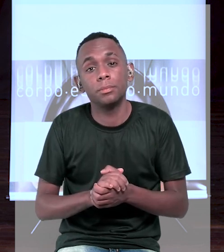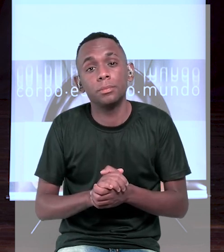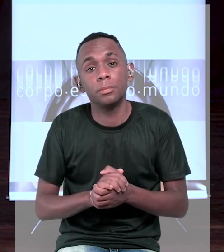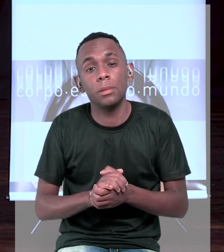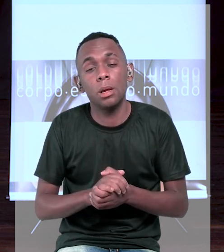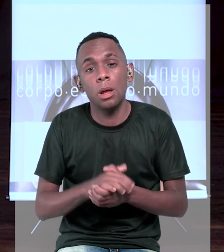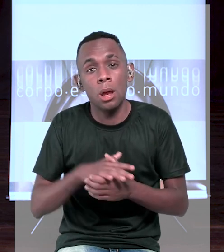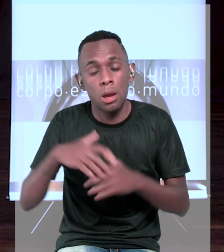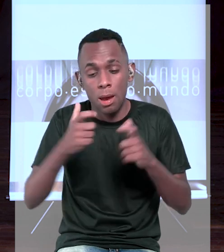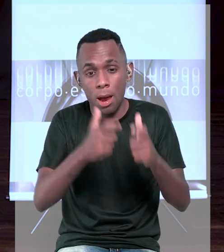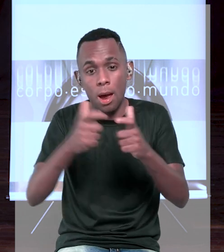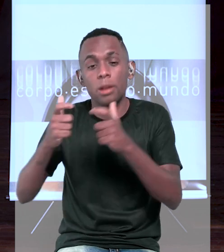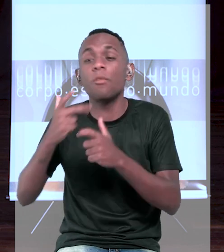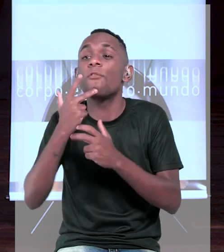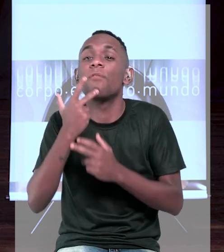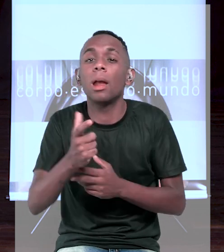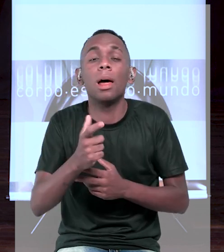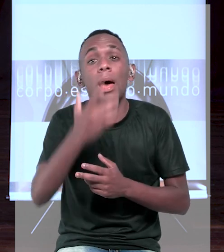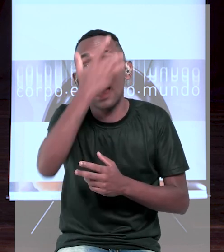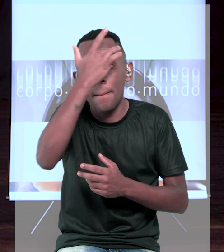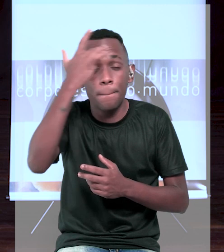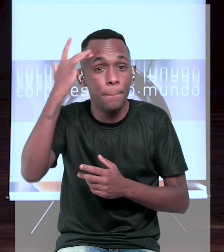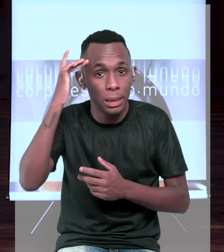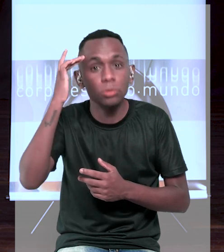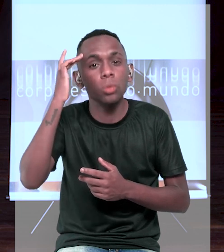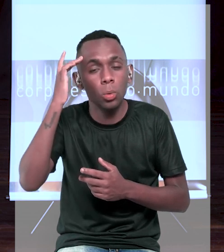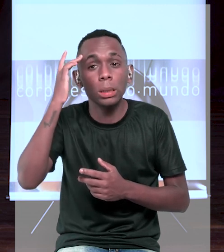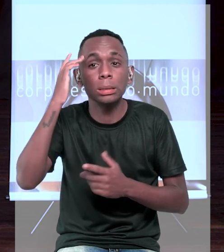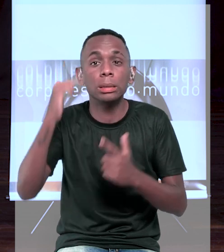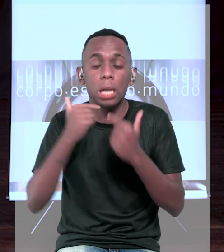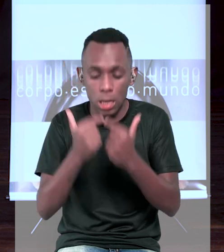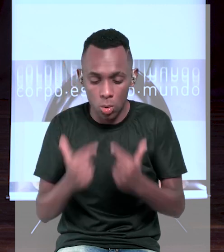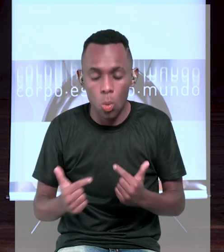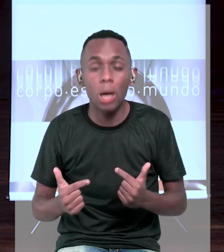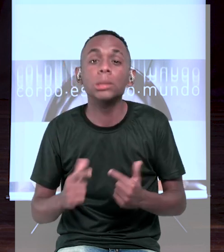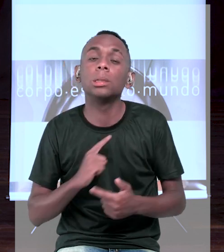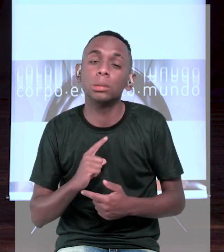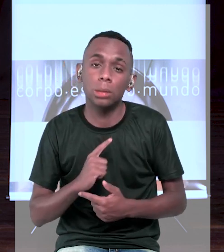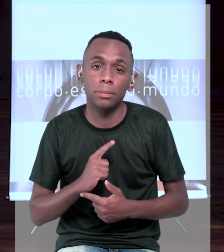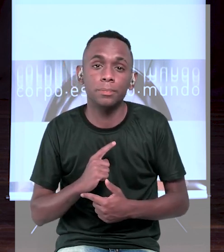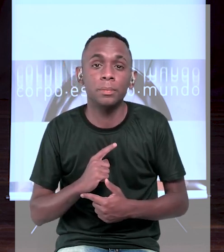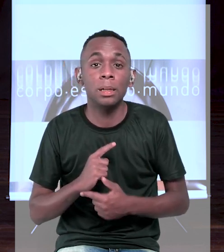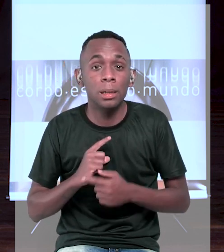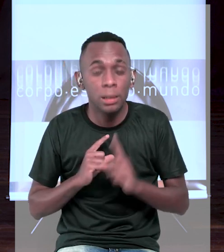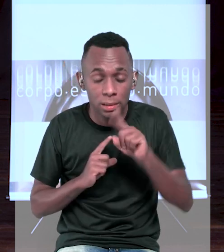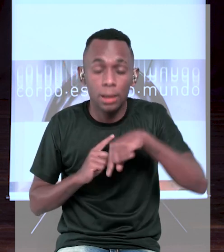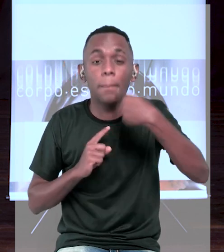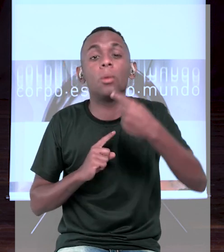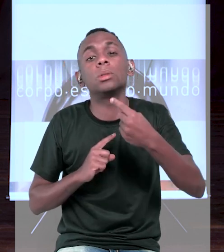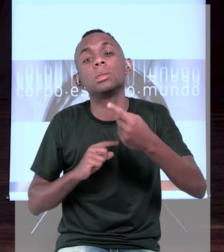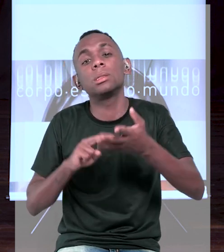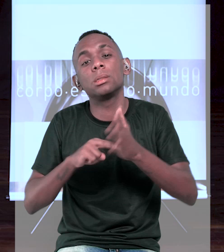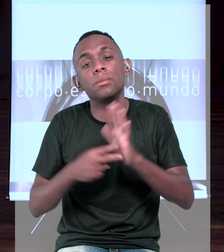etnologia, eu vou dizer que o sujeito se constitui na linguagem. E aí que ele se torna sujeito.